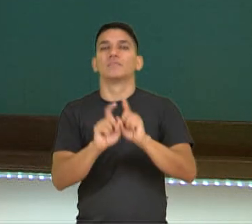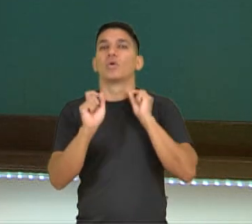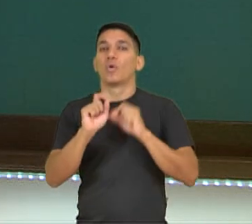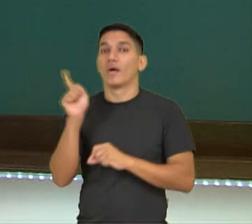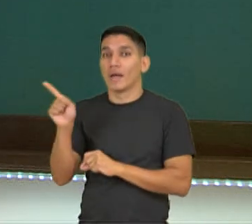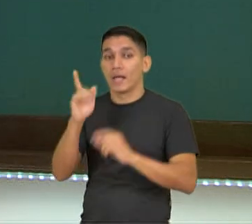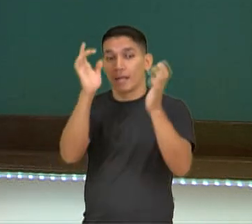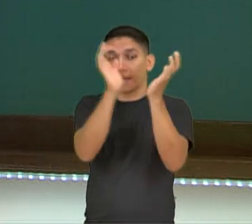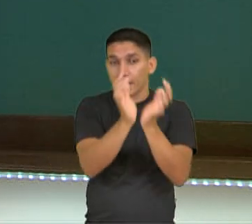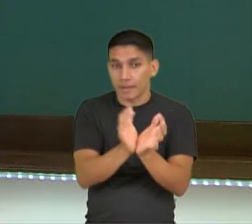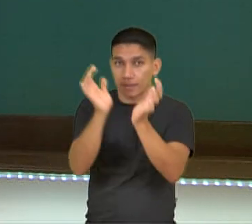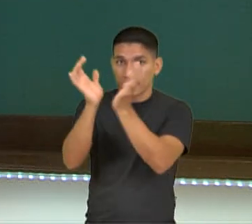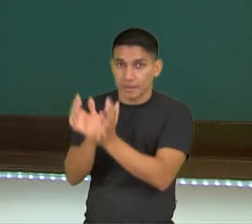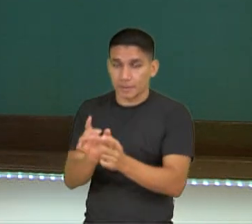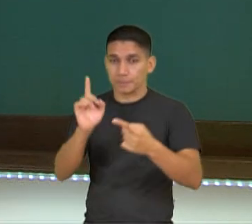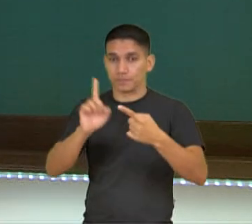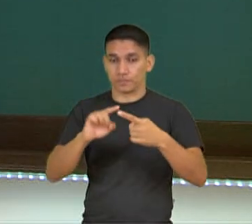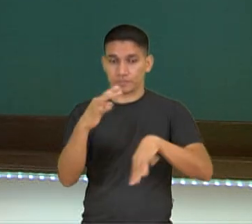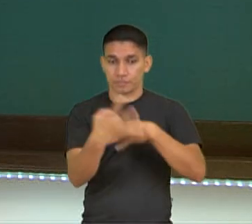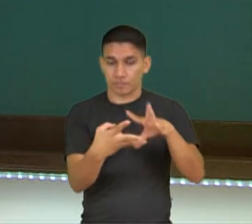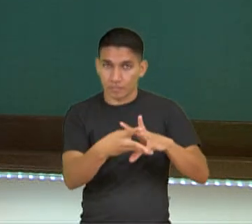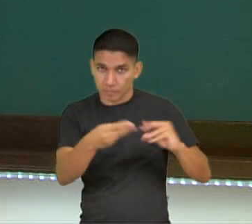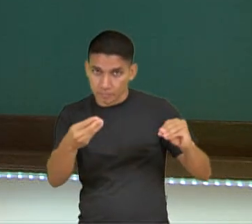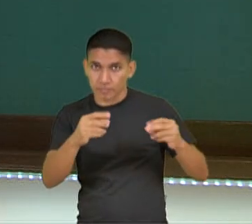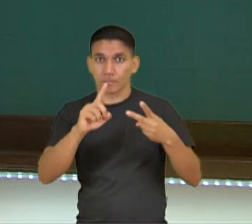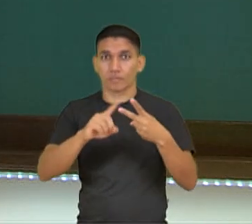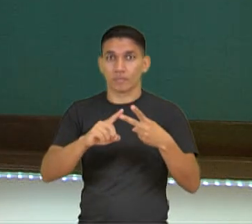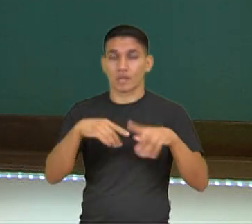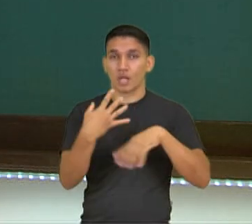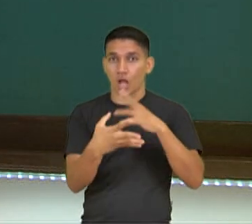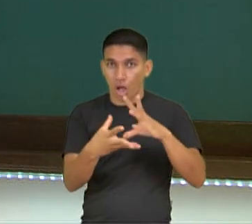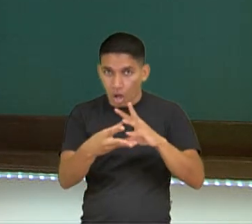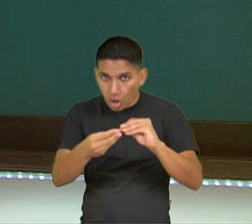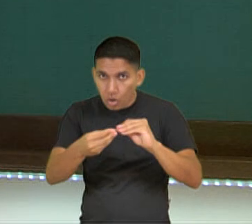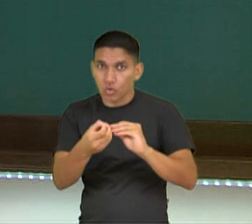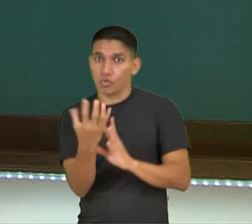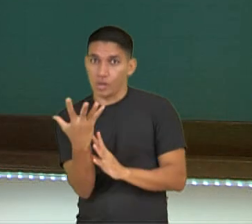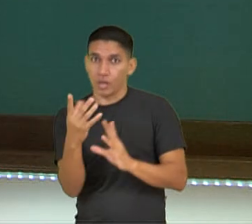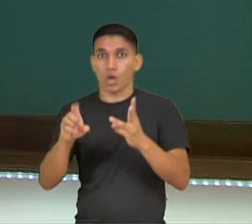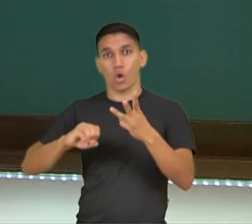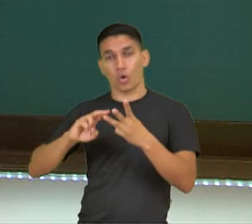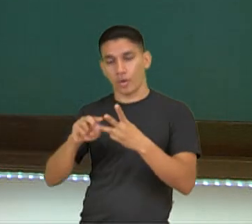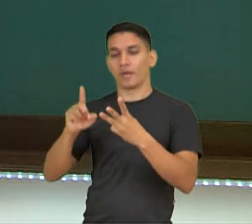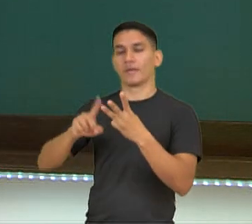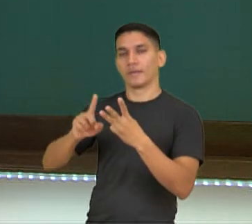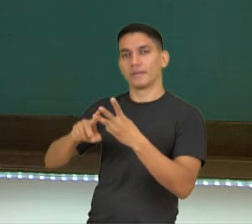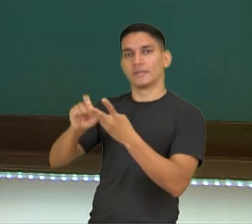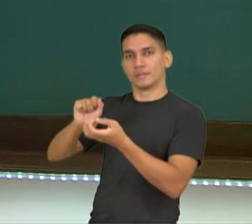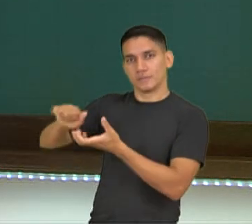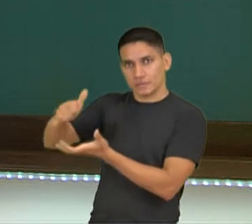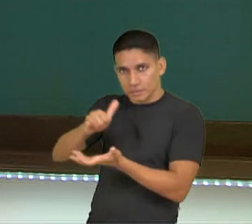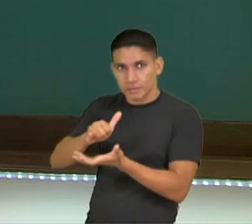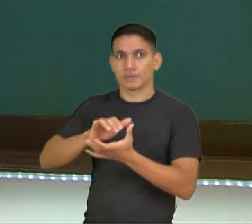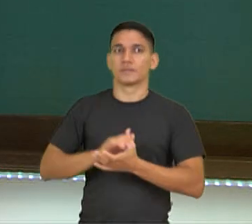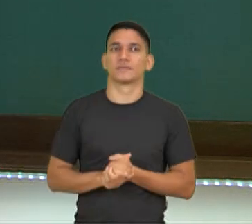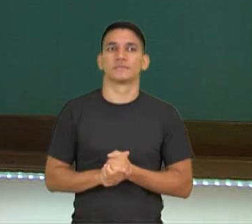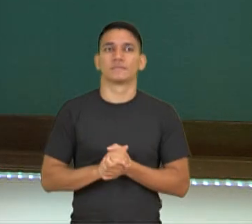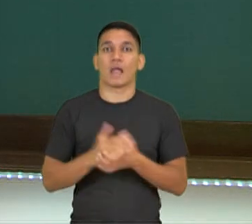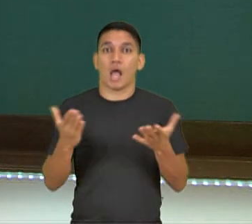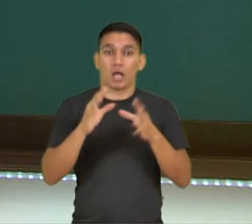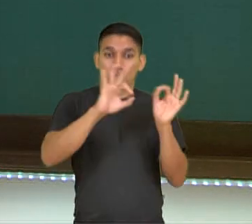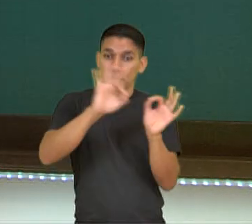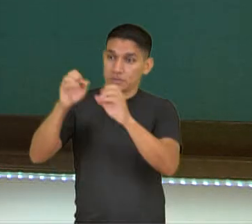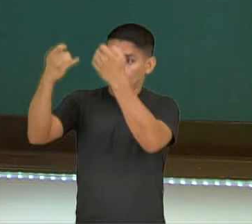são classificadas em solução, coloide ou dispersão coloidal e suspensão. Neste vídeo, nós